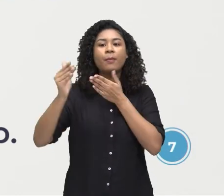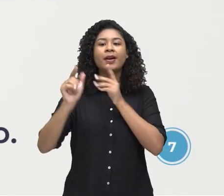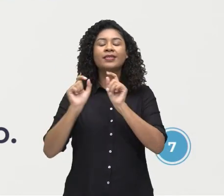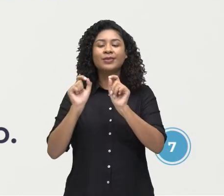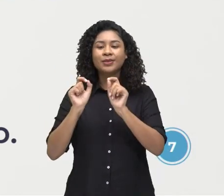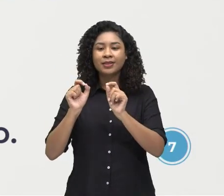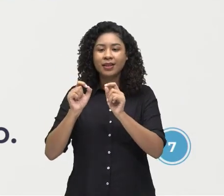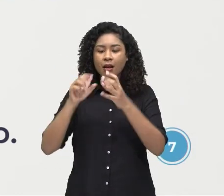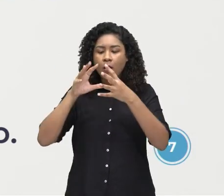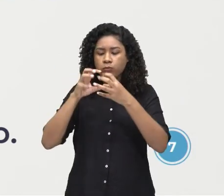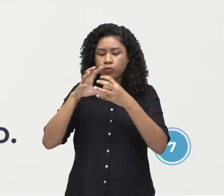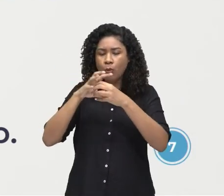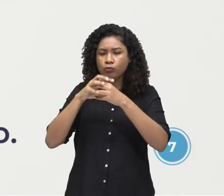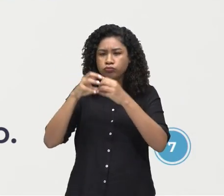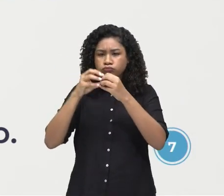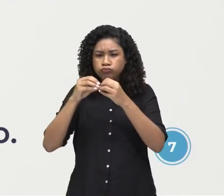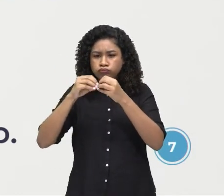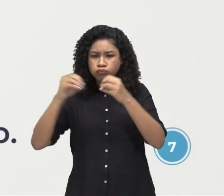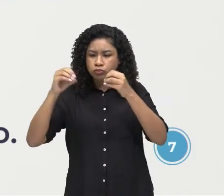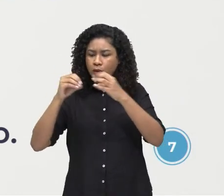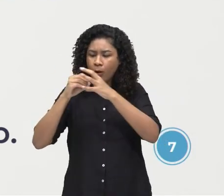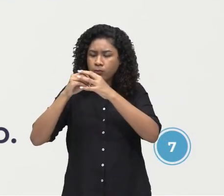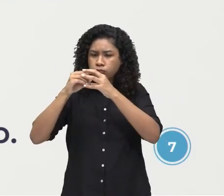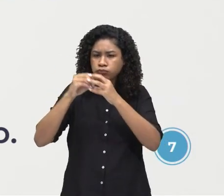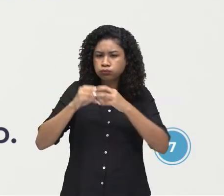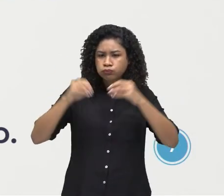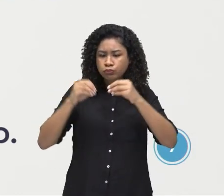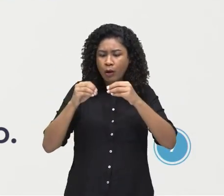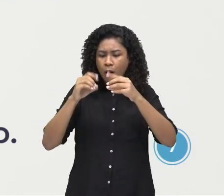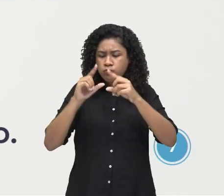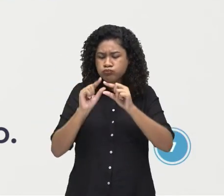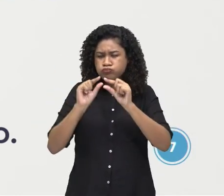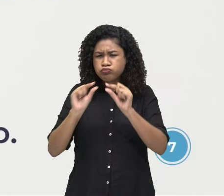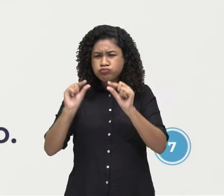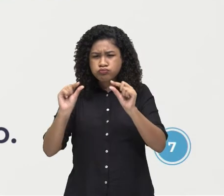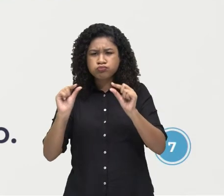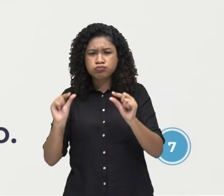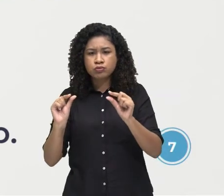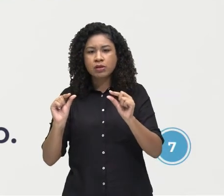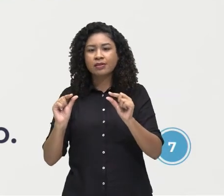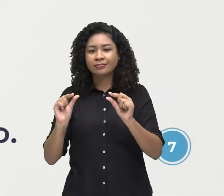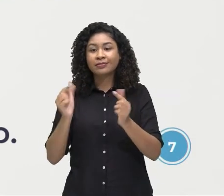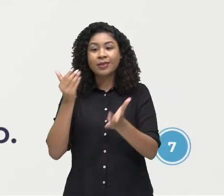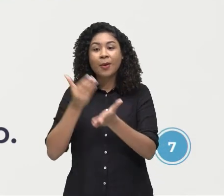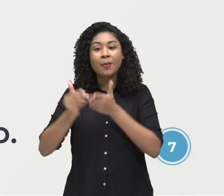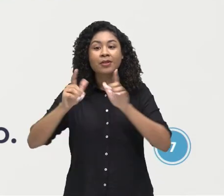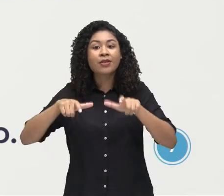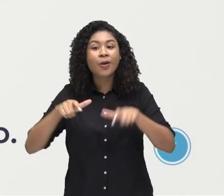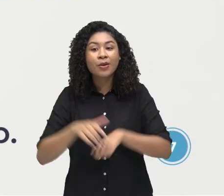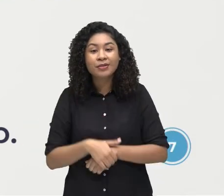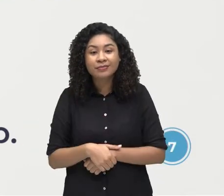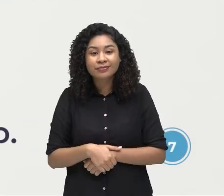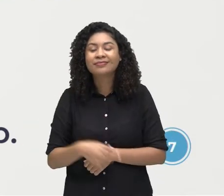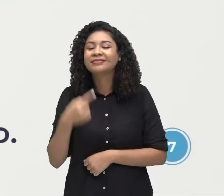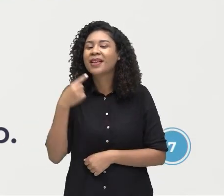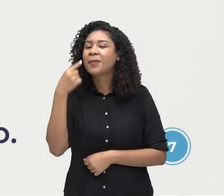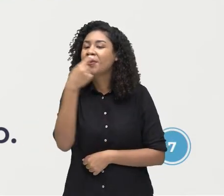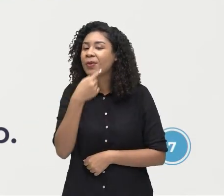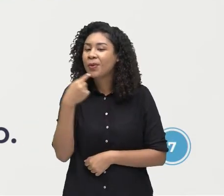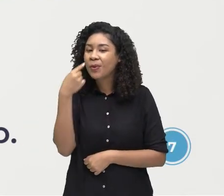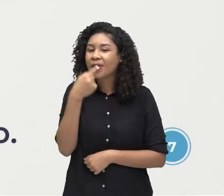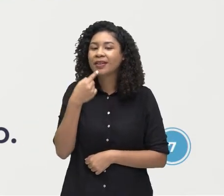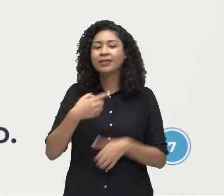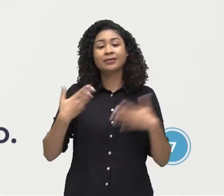falei, né? A mastigação e a produção da saliva. Onde que acontece tudo isso? Na nossa boca. Então a